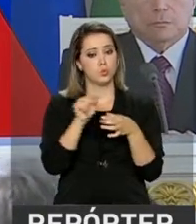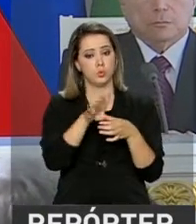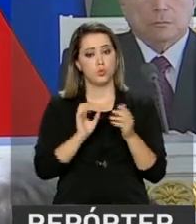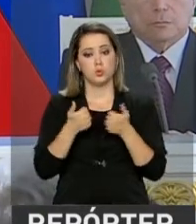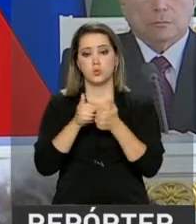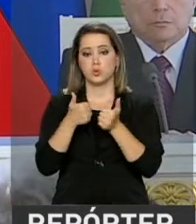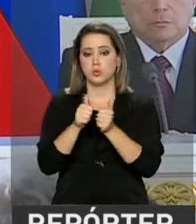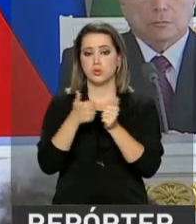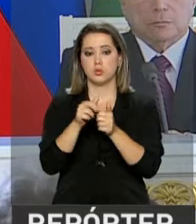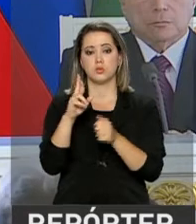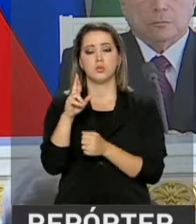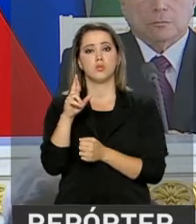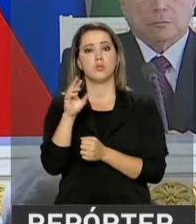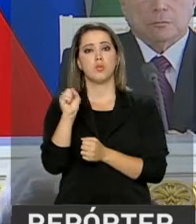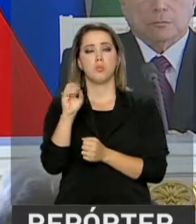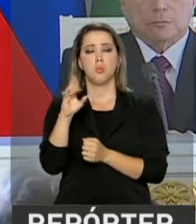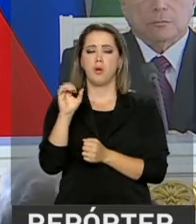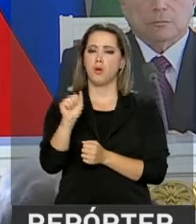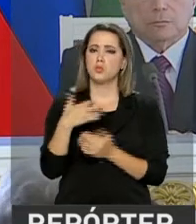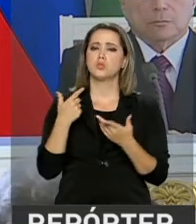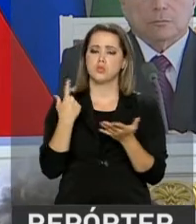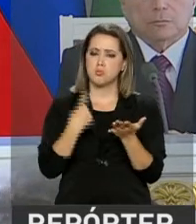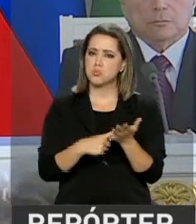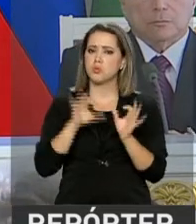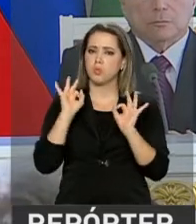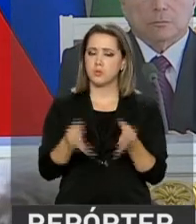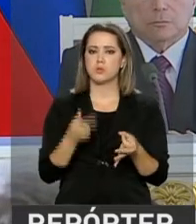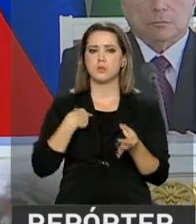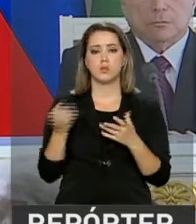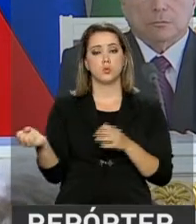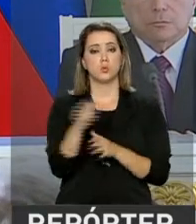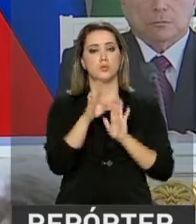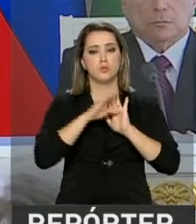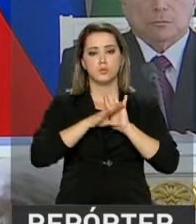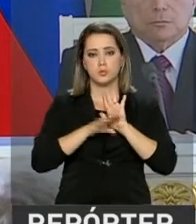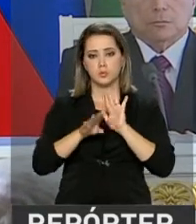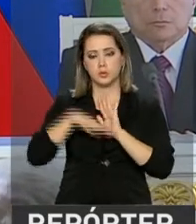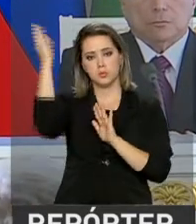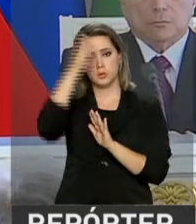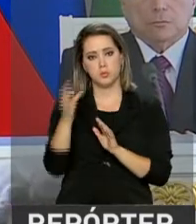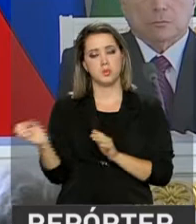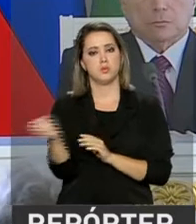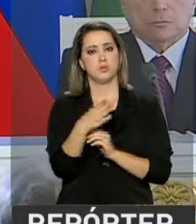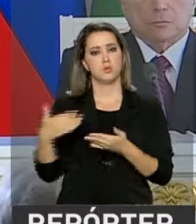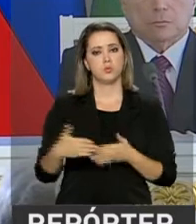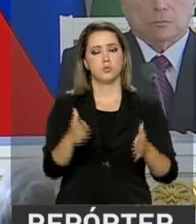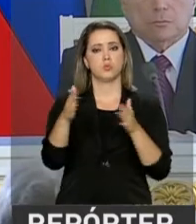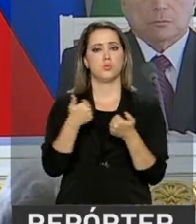de transporte estão prontas a aderir à realização de um novo programa brasileiro para modernizar